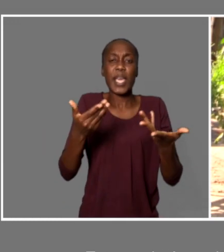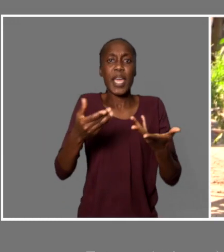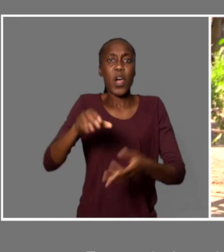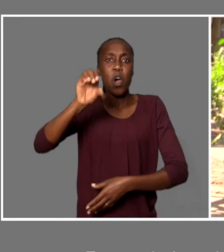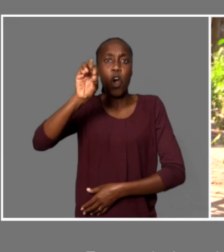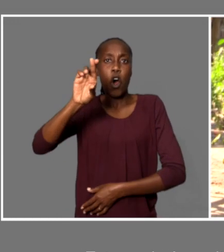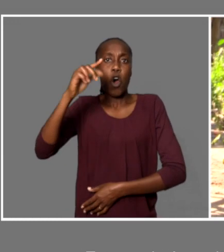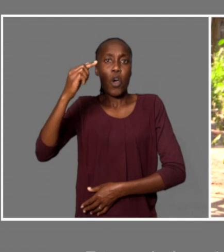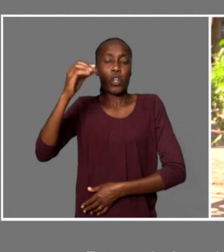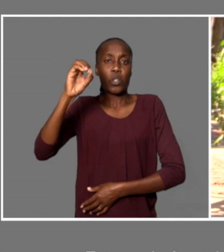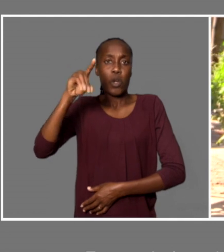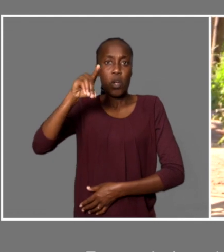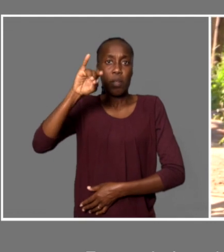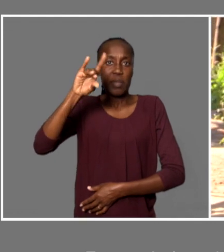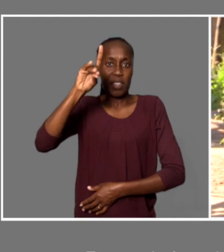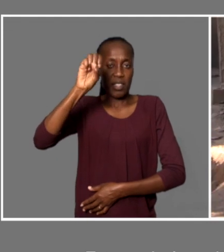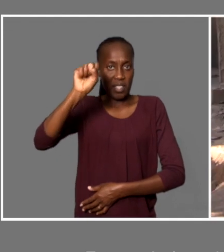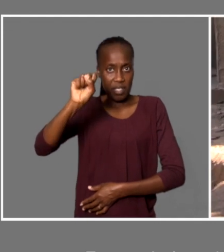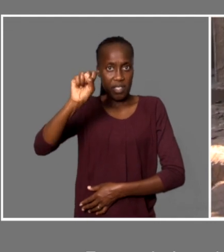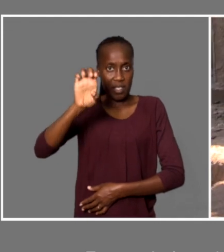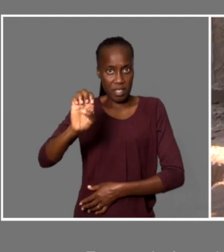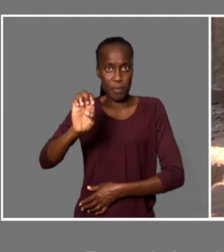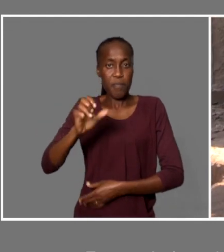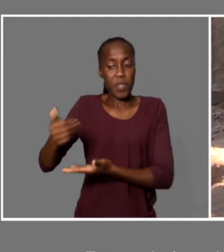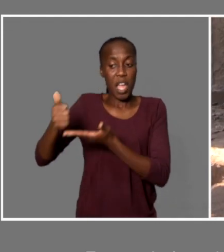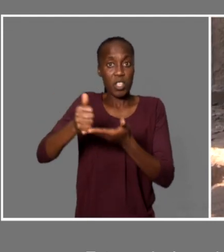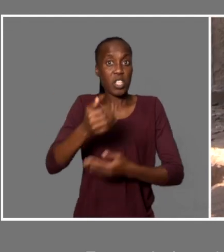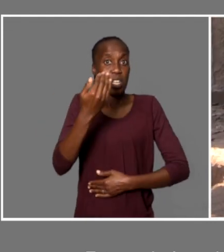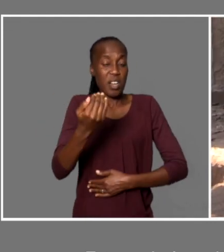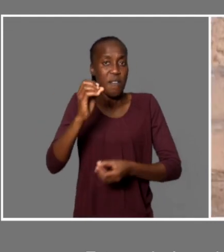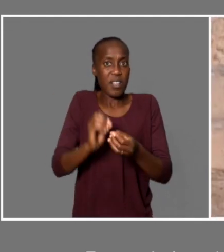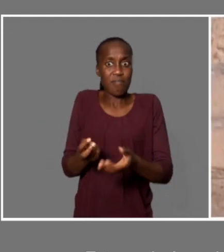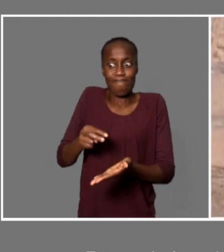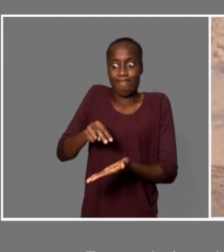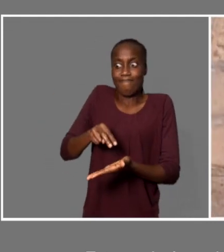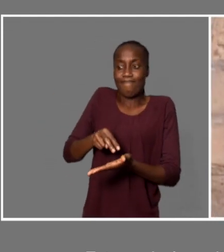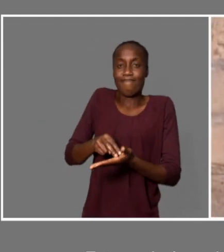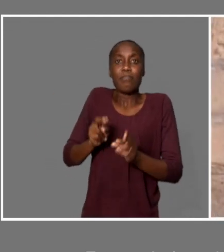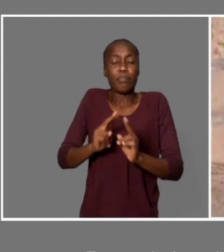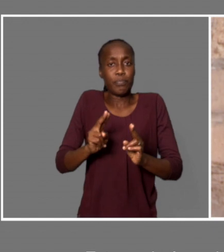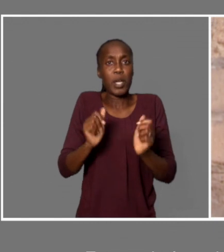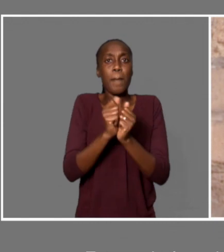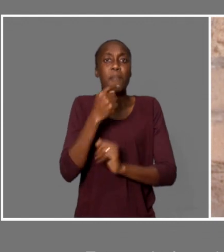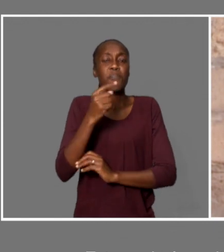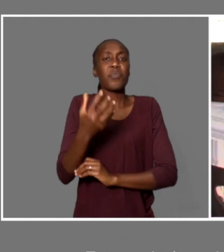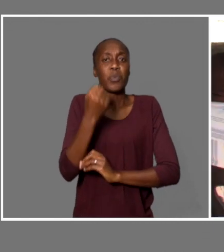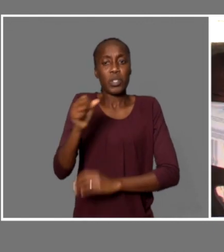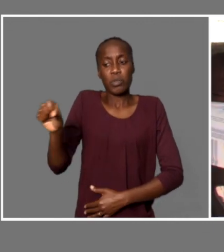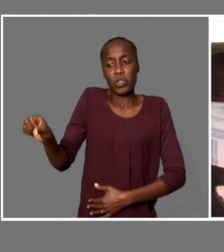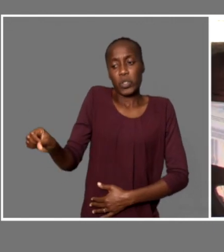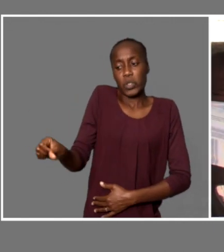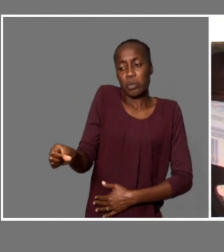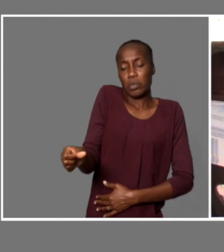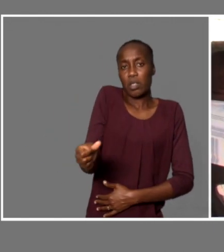apoio é resultado de uma campanha conjunta feita pela TV Surdo e a cooperativa Luana Semeia Sorrisos que